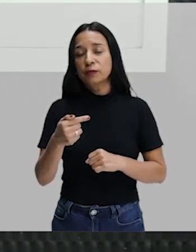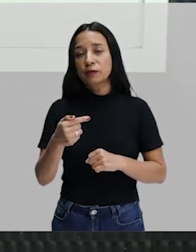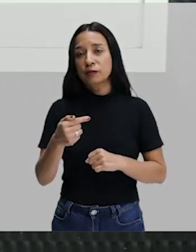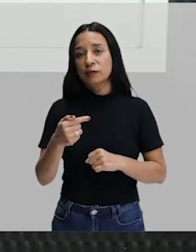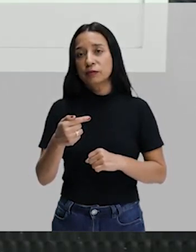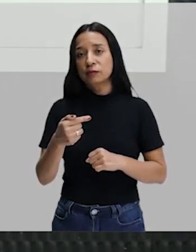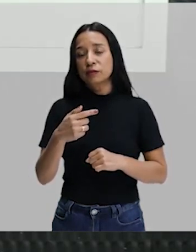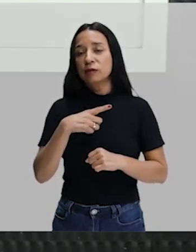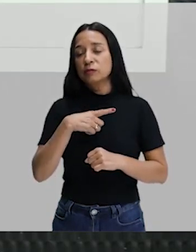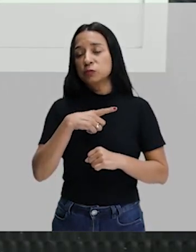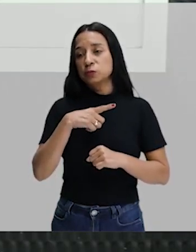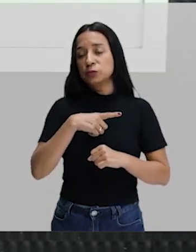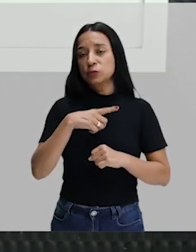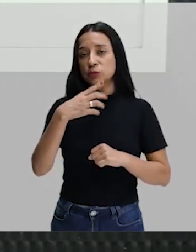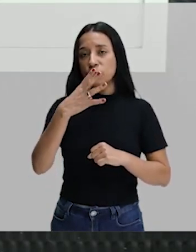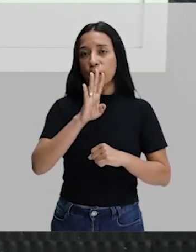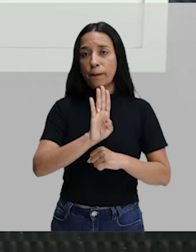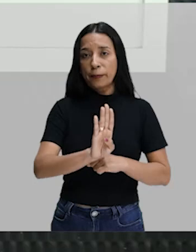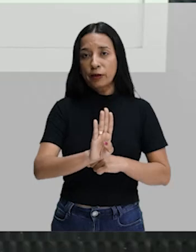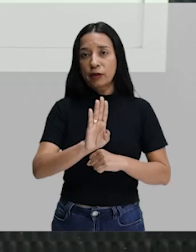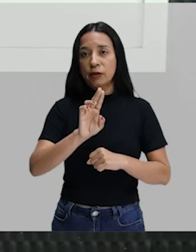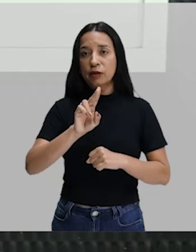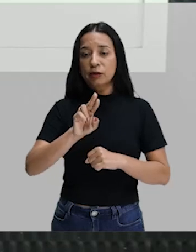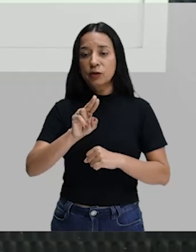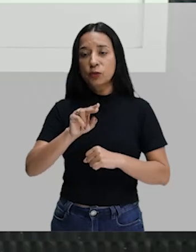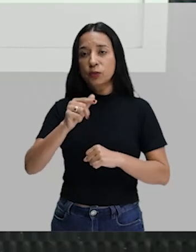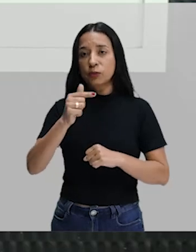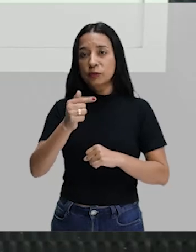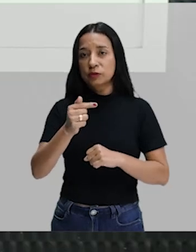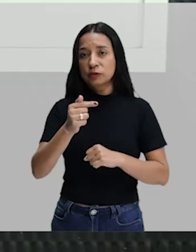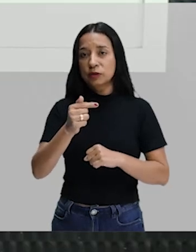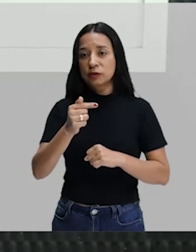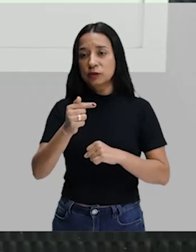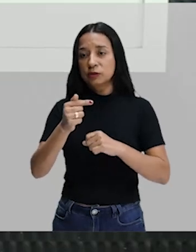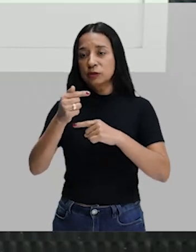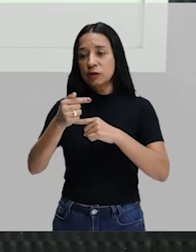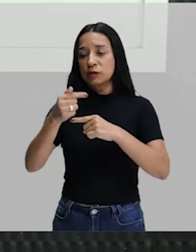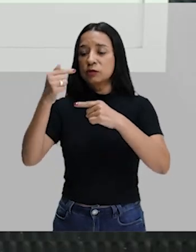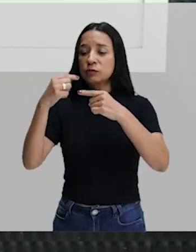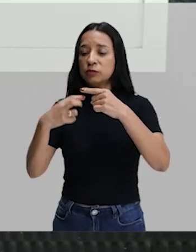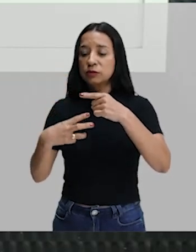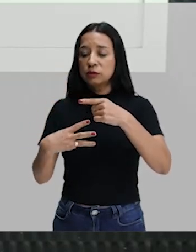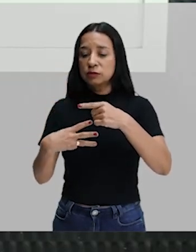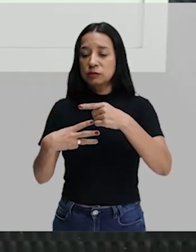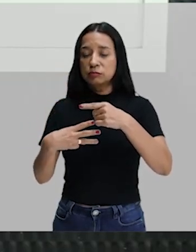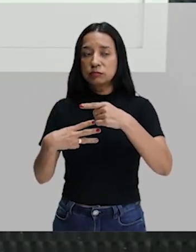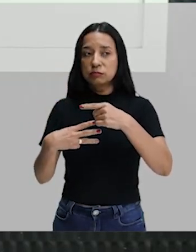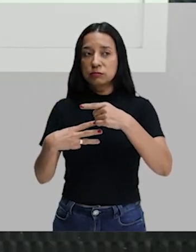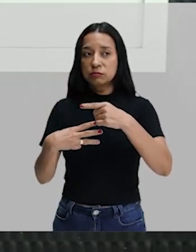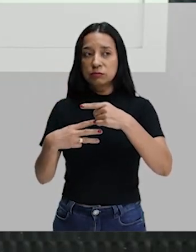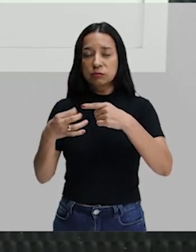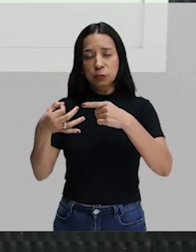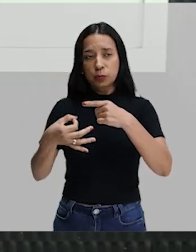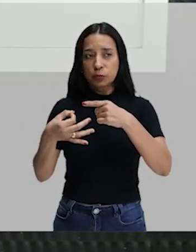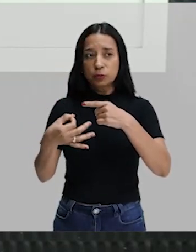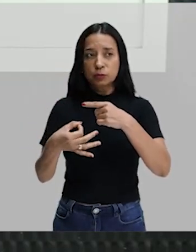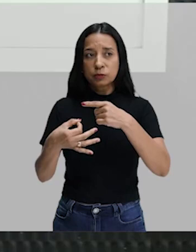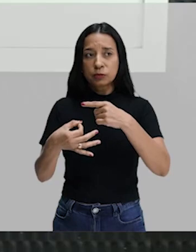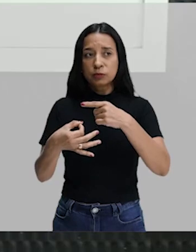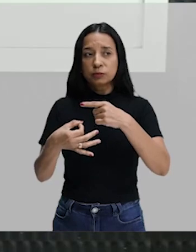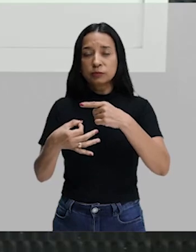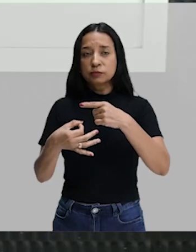que o b vai ser igual a 7 sobre 3. Pronto. Tá?